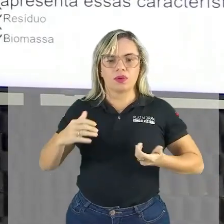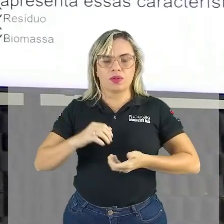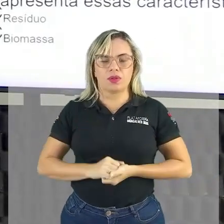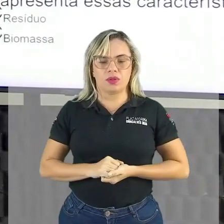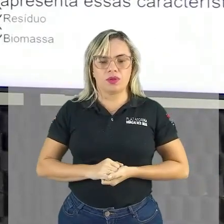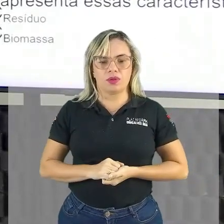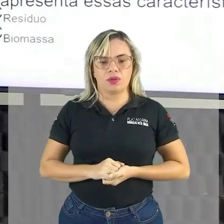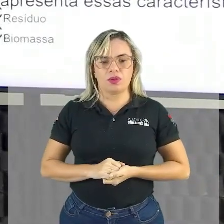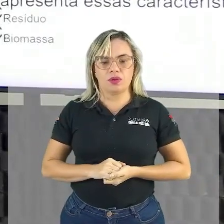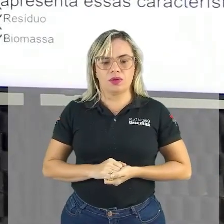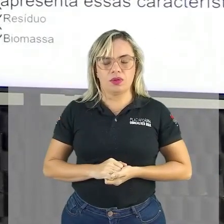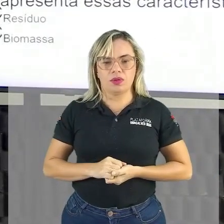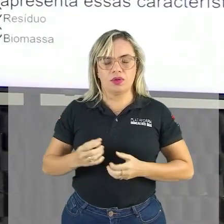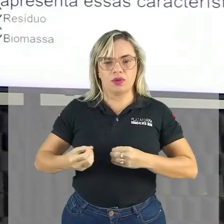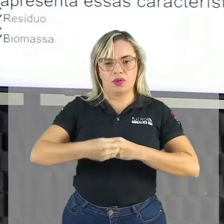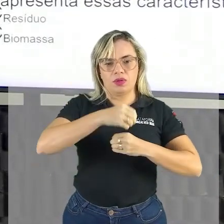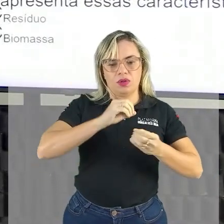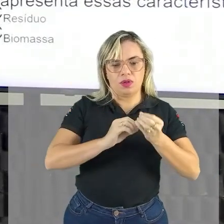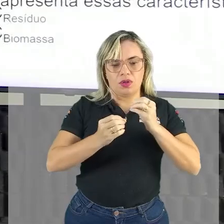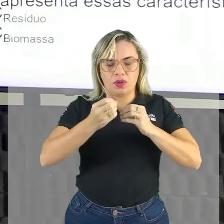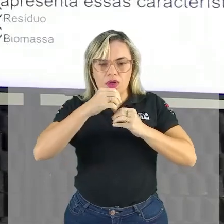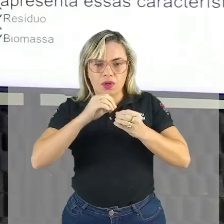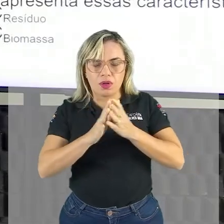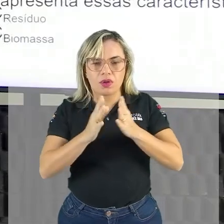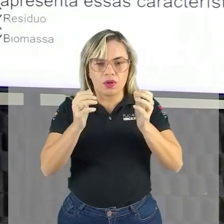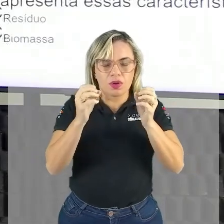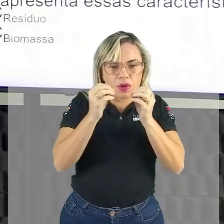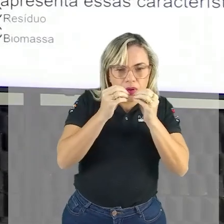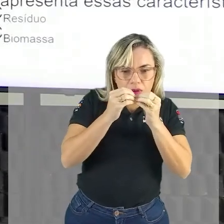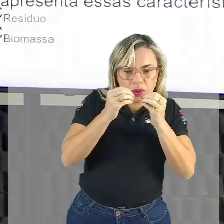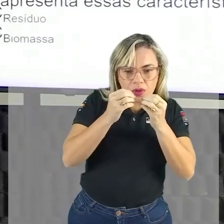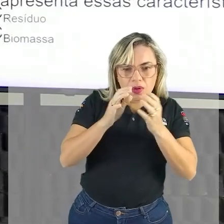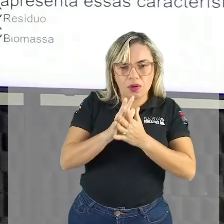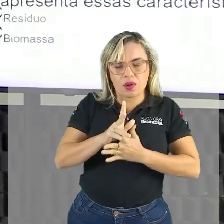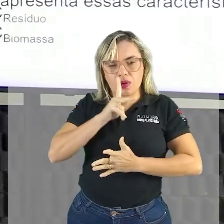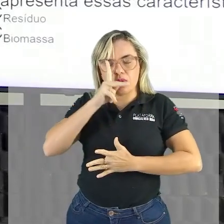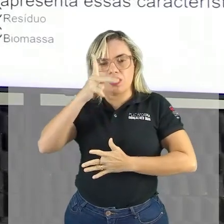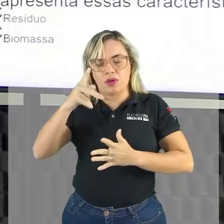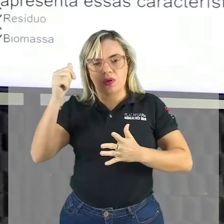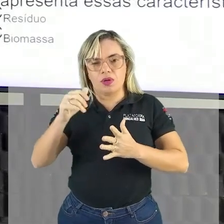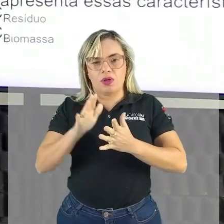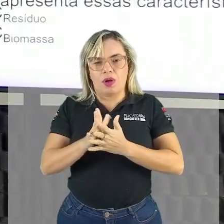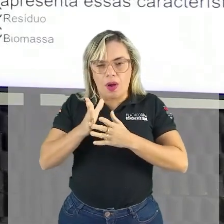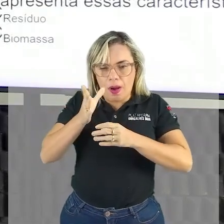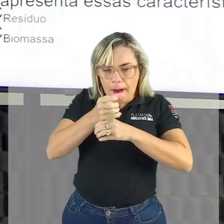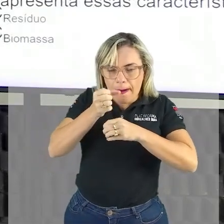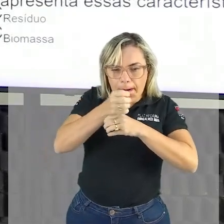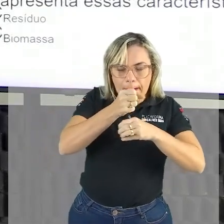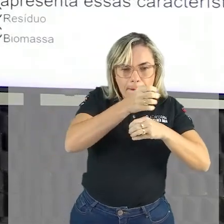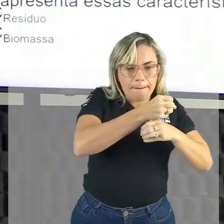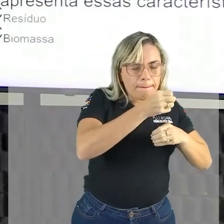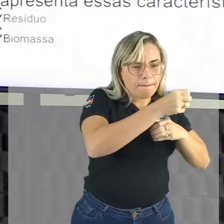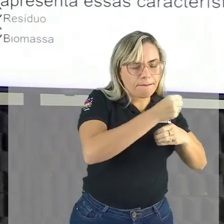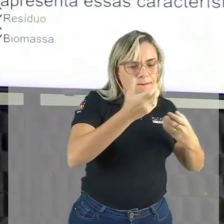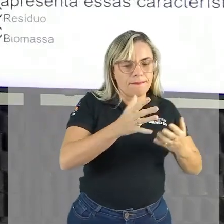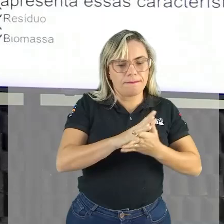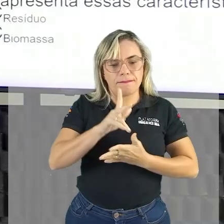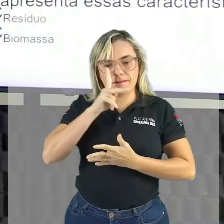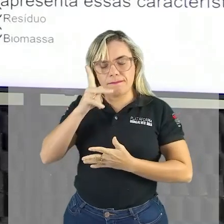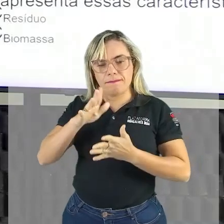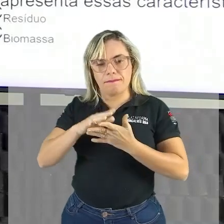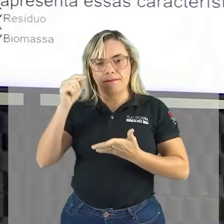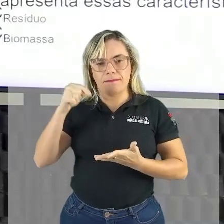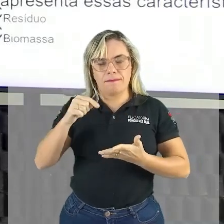as moléculas, para ficarem próximas assim, elas acabam tendo uma força que mantém essas moléculas atraídas. Essas forças são chamadas de